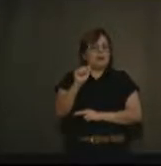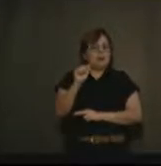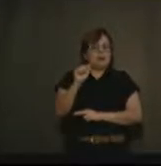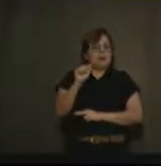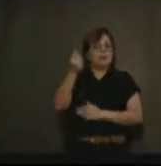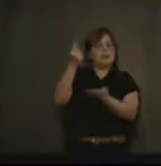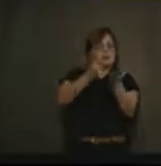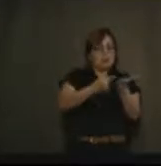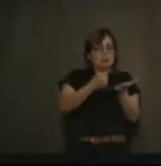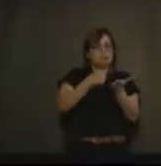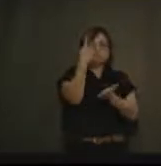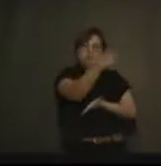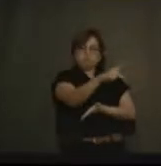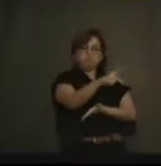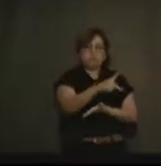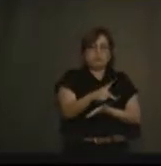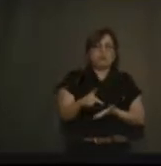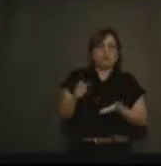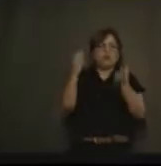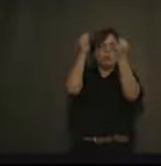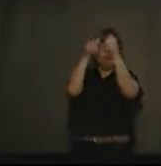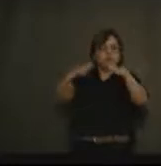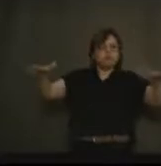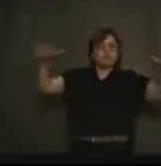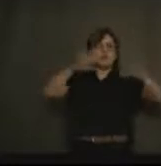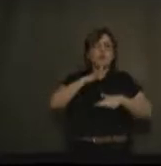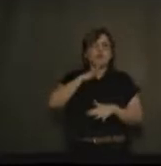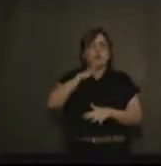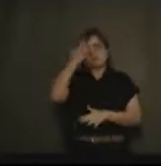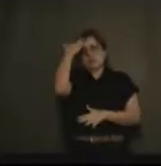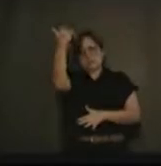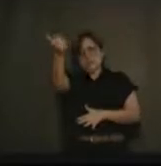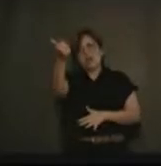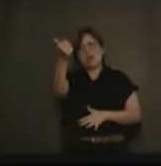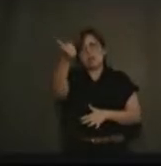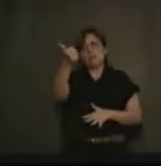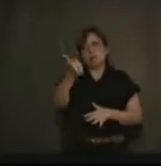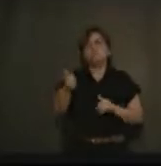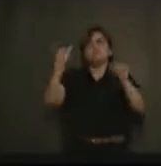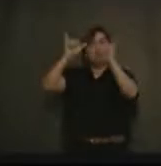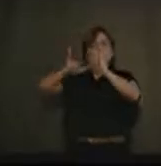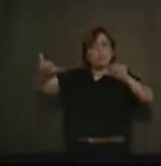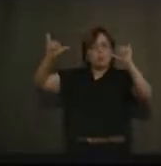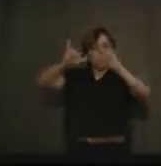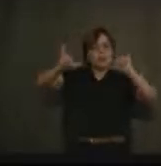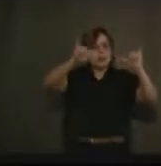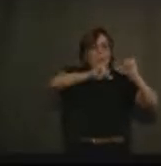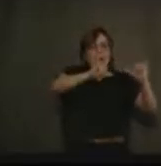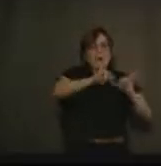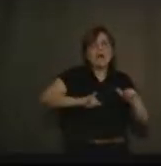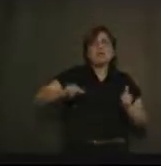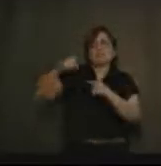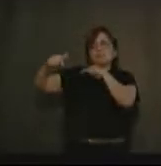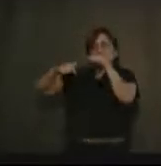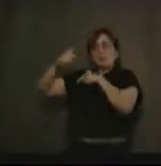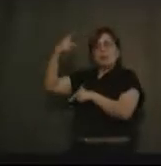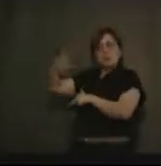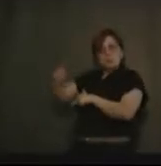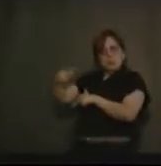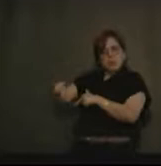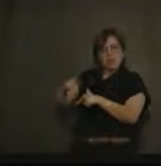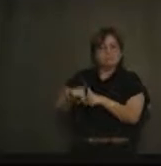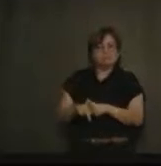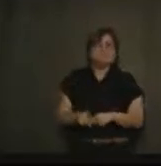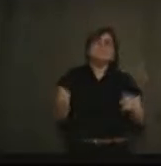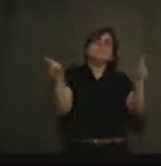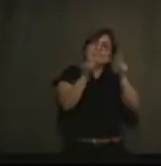tem que ver com esse episódio, tem que ver com o fato de ter sido a revista onde foi publicado esse trabalho. E sejamos